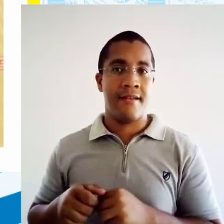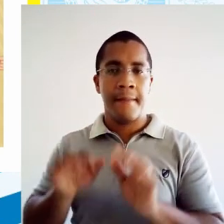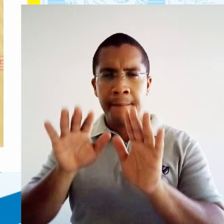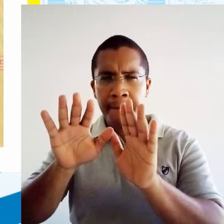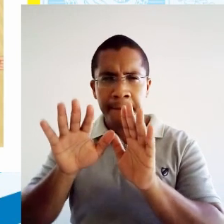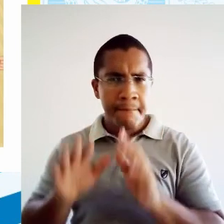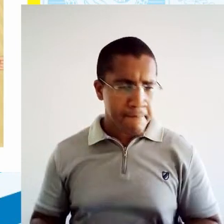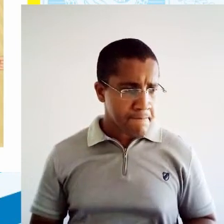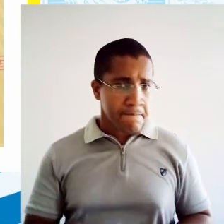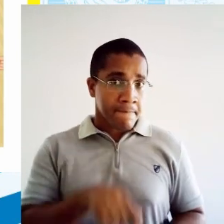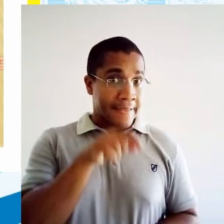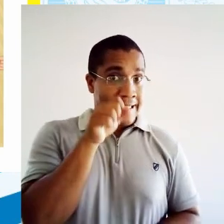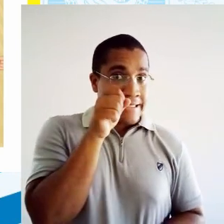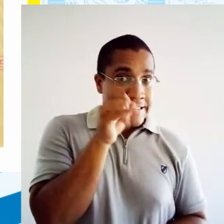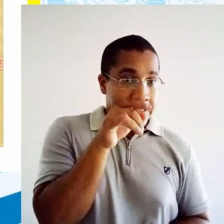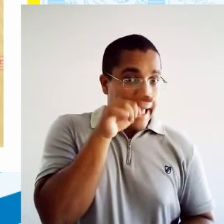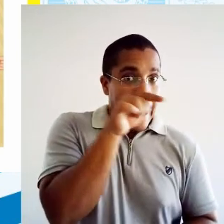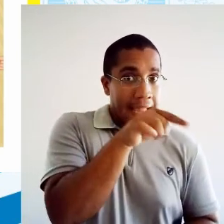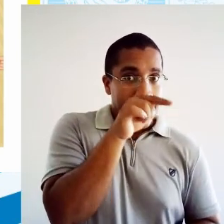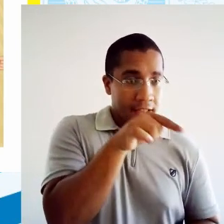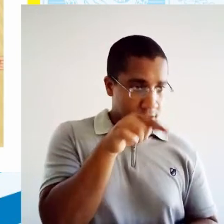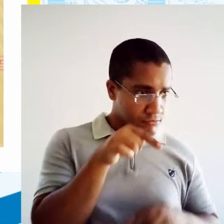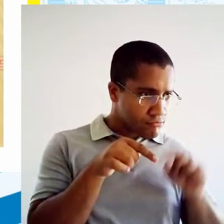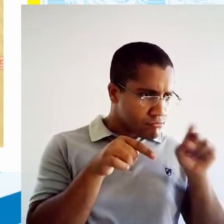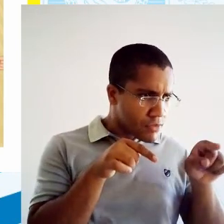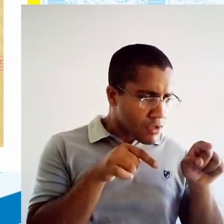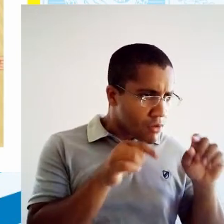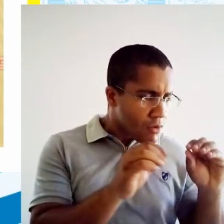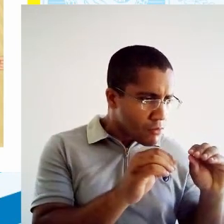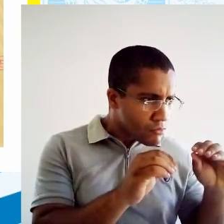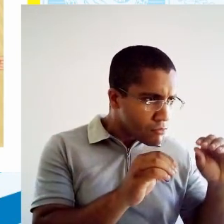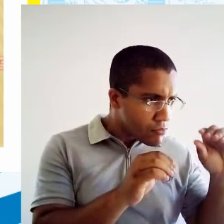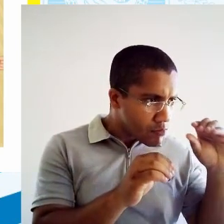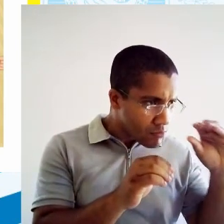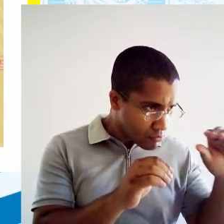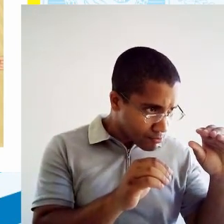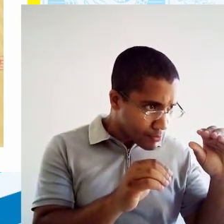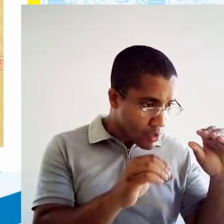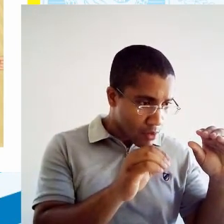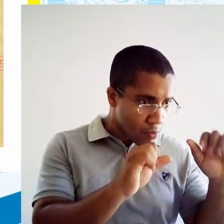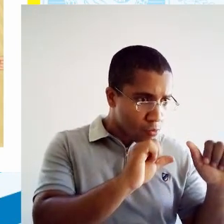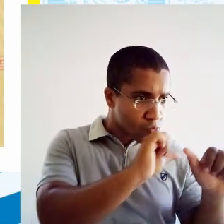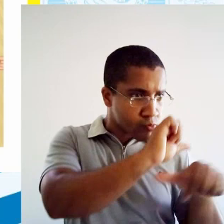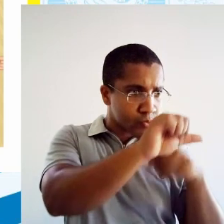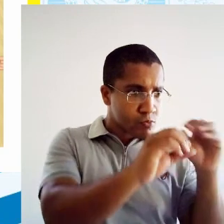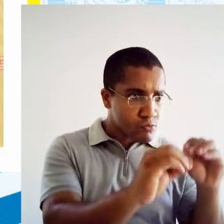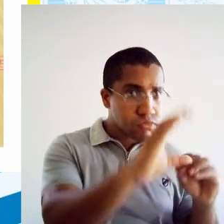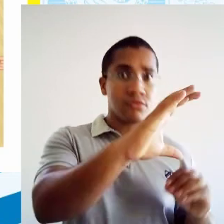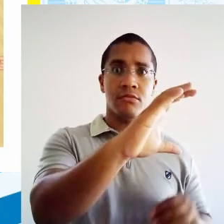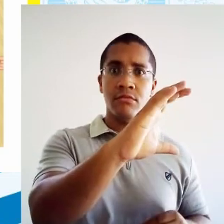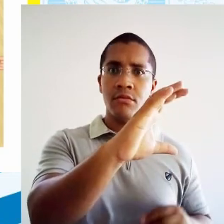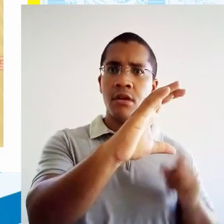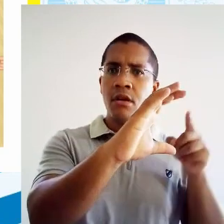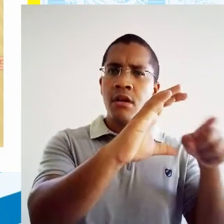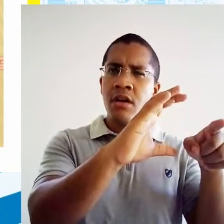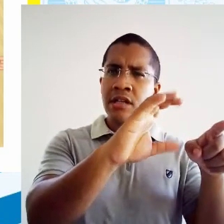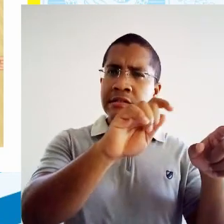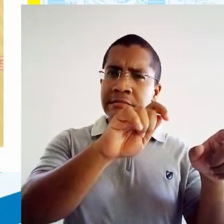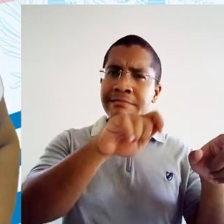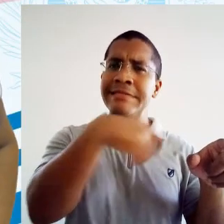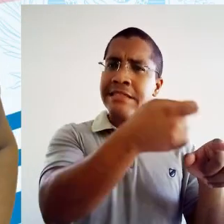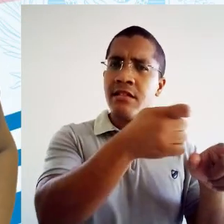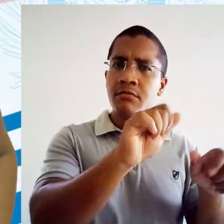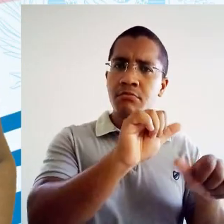a substância ela muda distintamente, a transformação é uma transformação